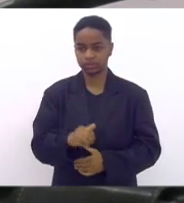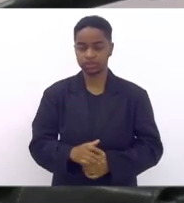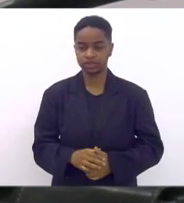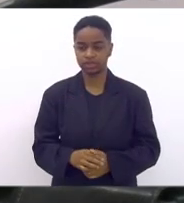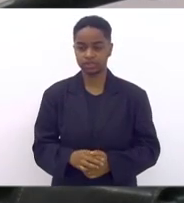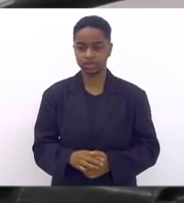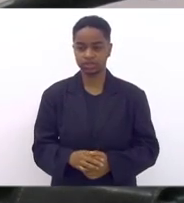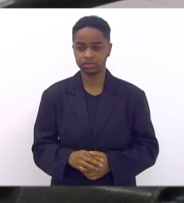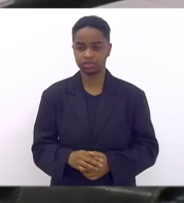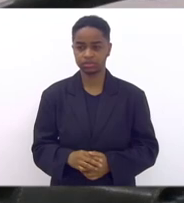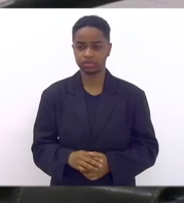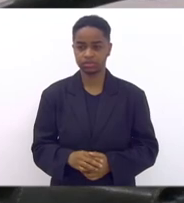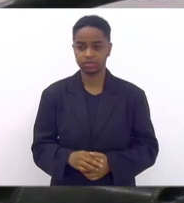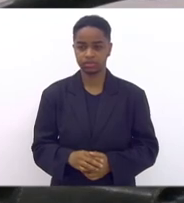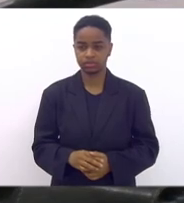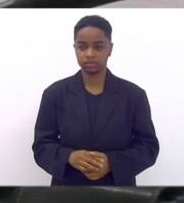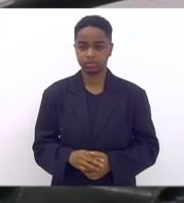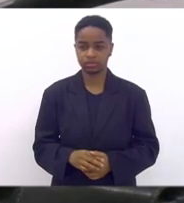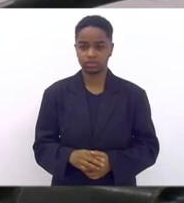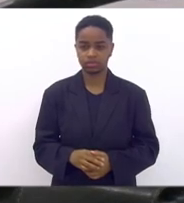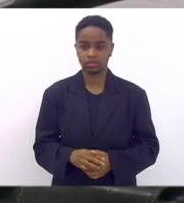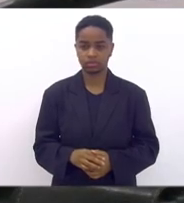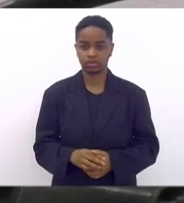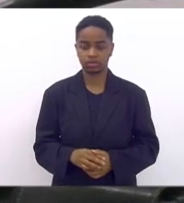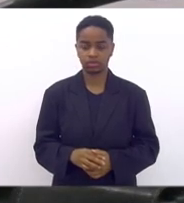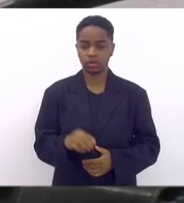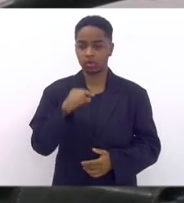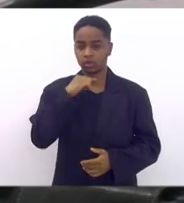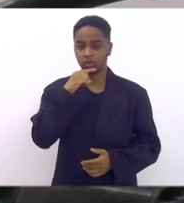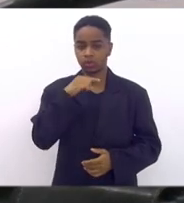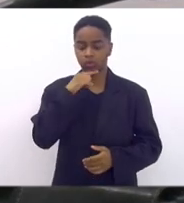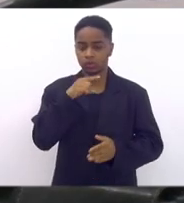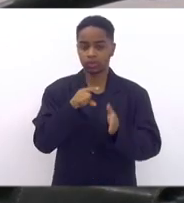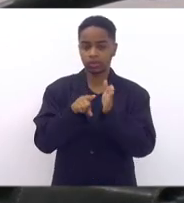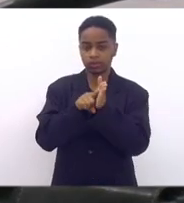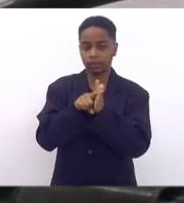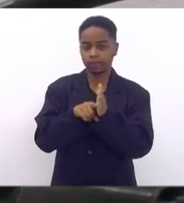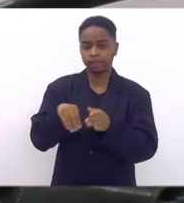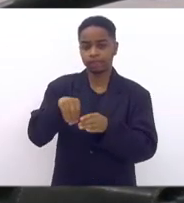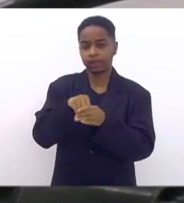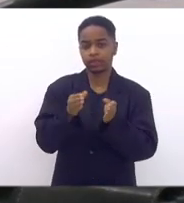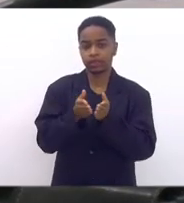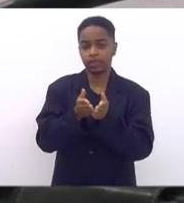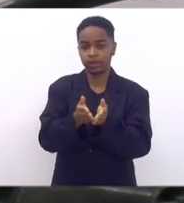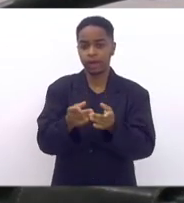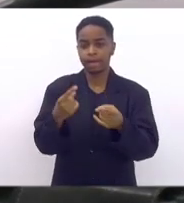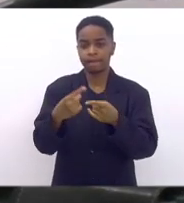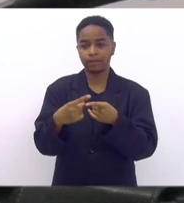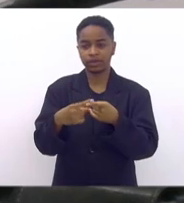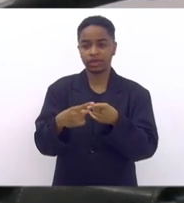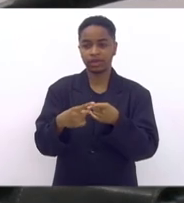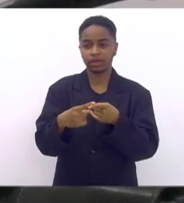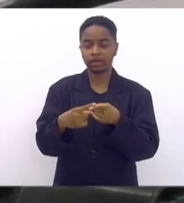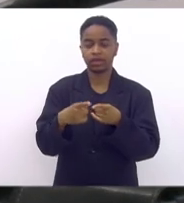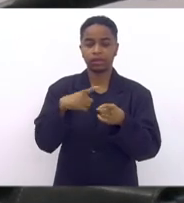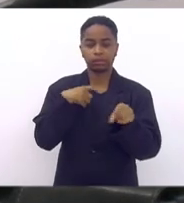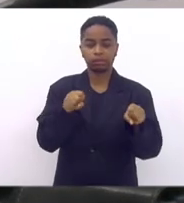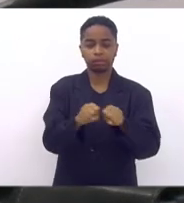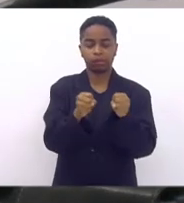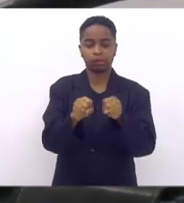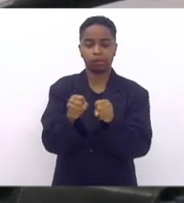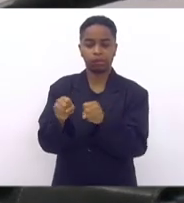tal do Cerco não fez porque os técnicos não conseguiram vistoriar o interior do navio devido às mais condições de conservação e segurança do